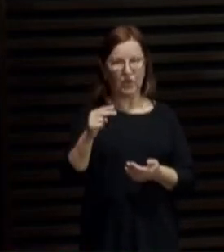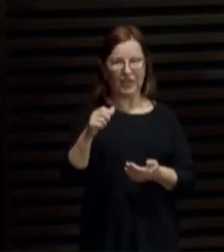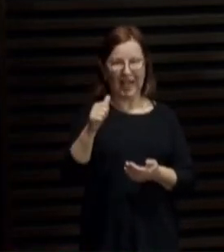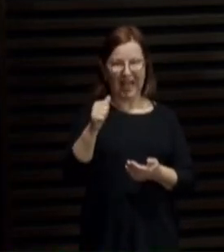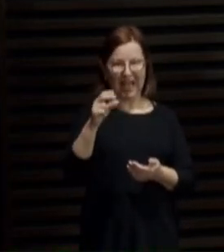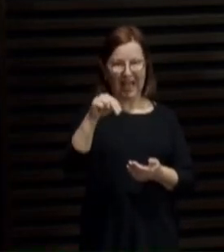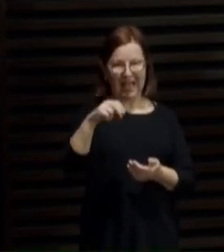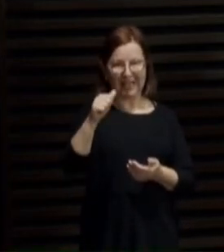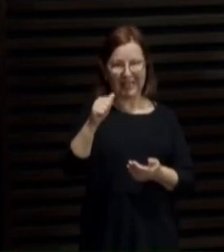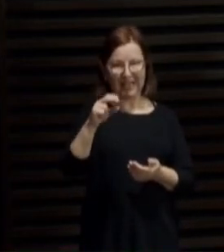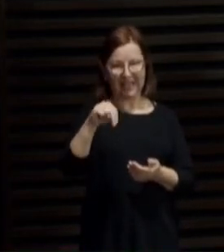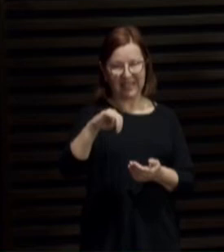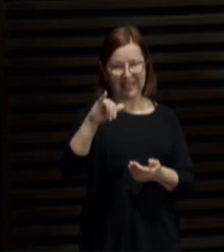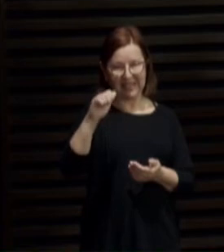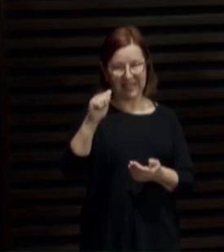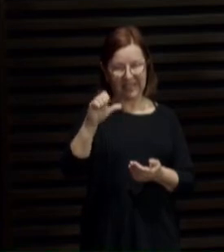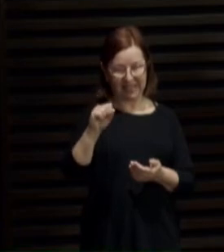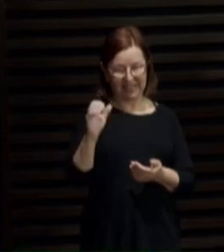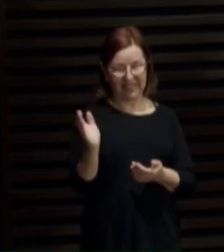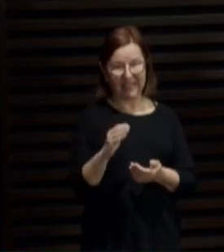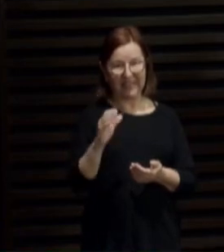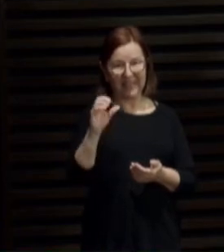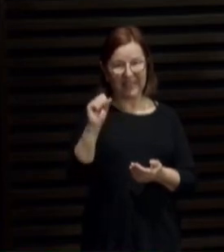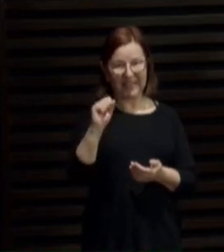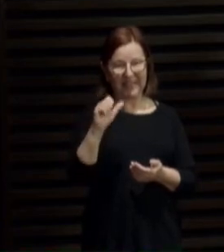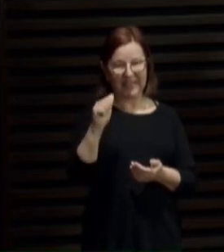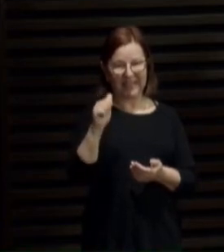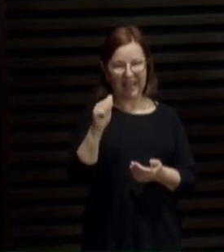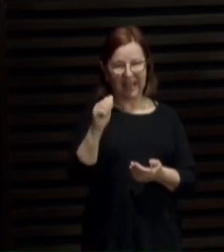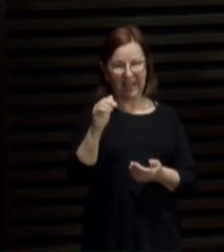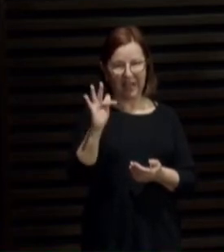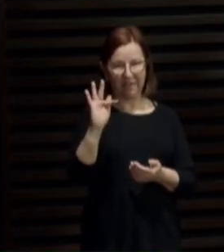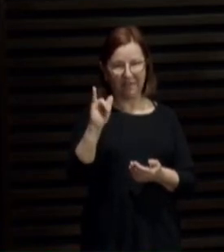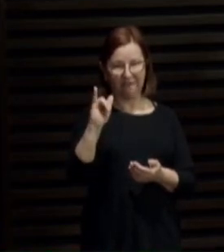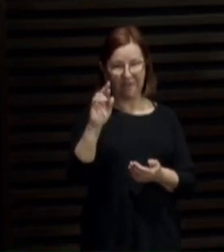expulsão foram imediatas e drásticas.